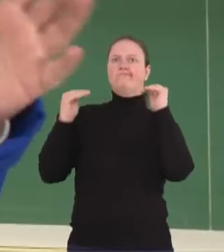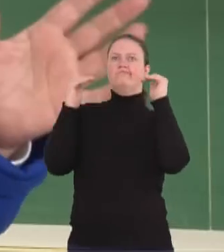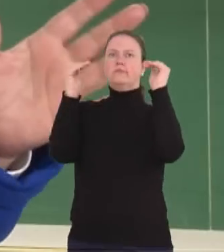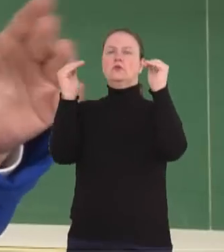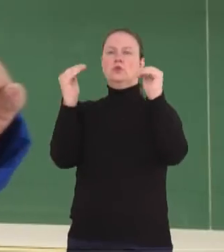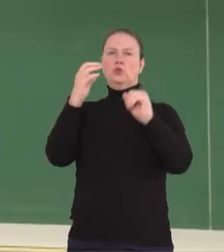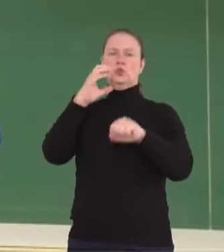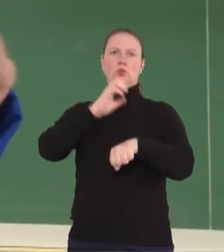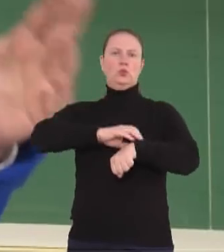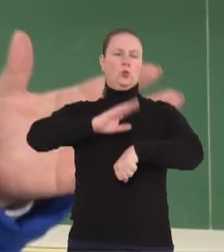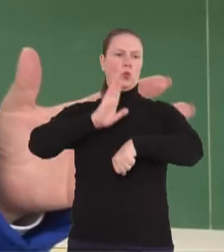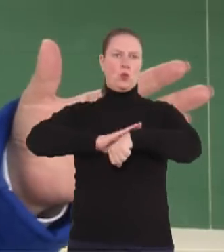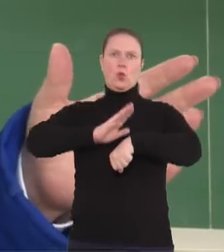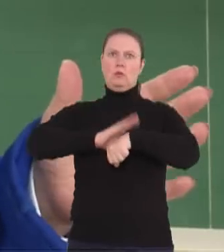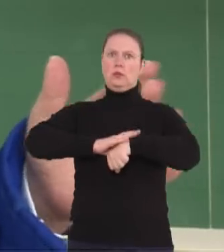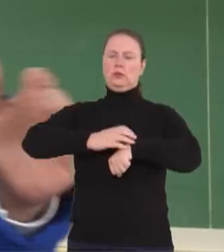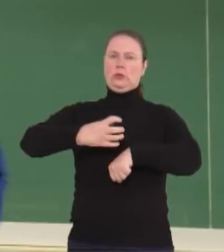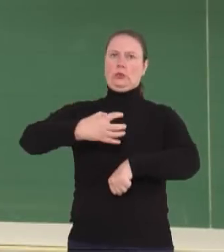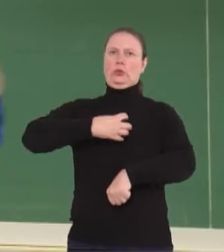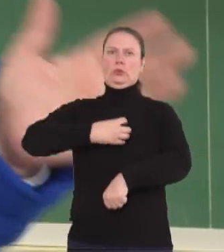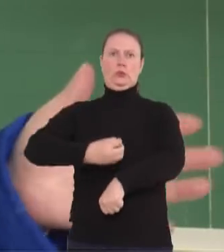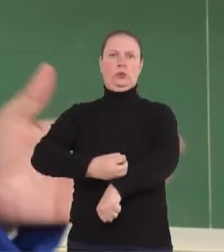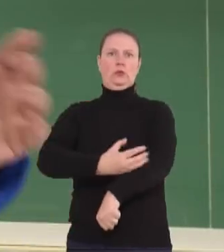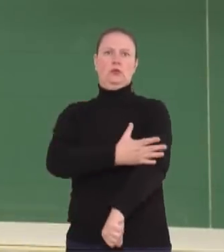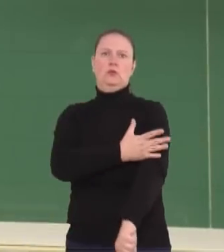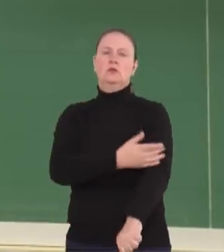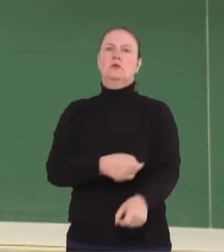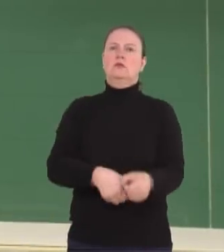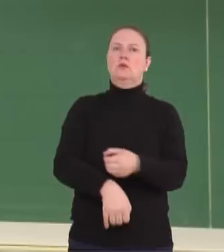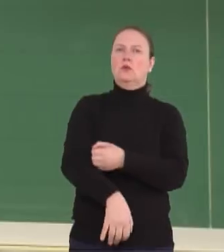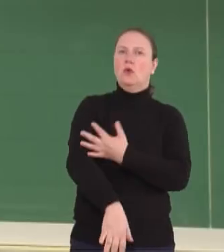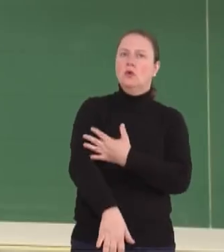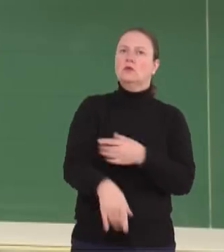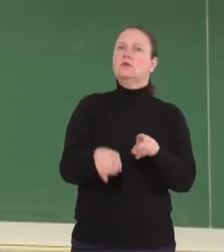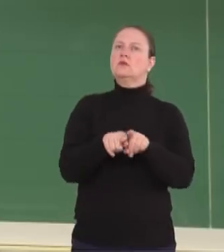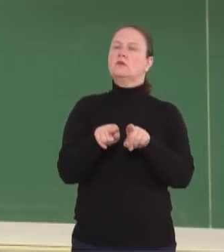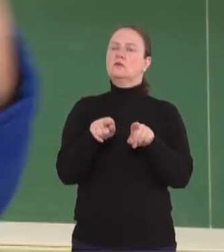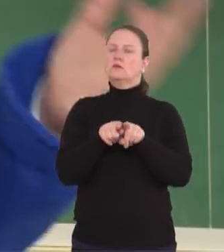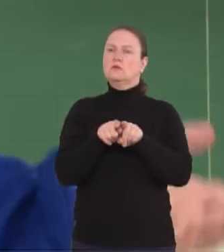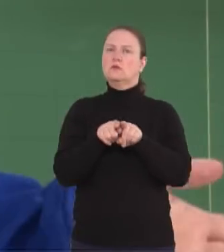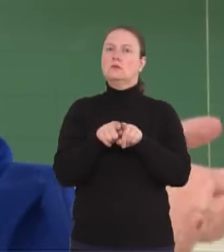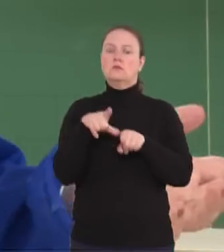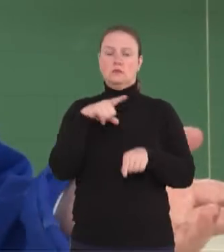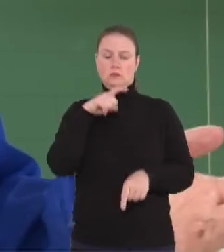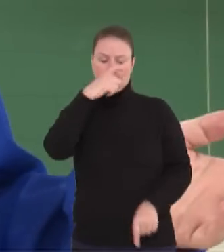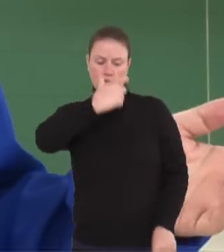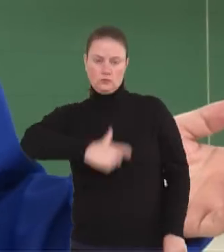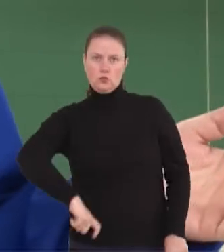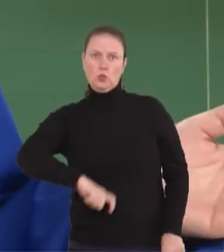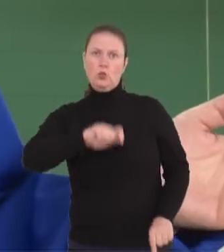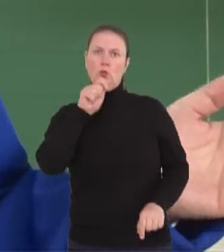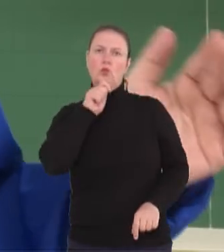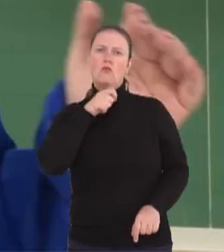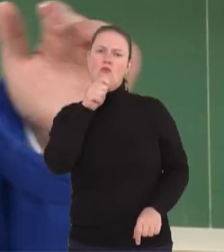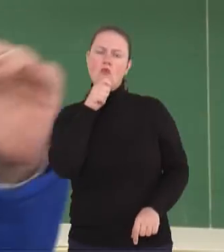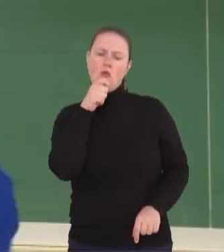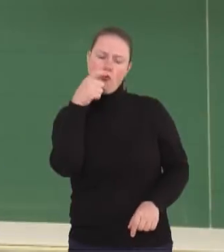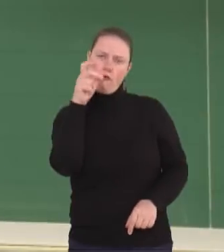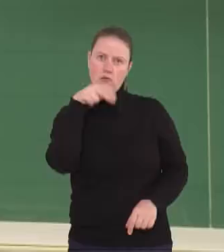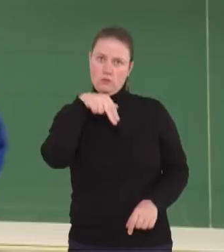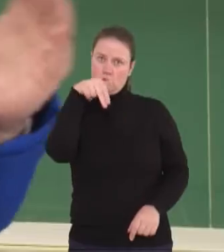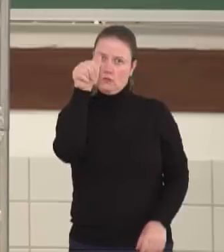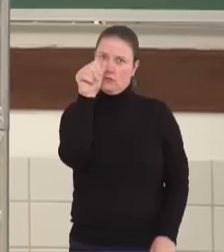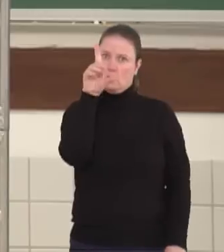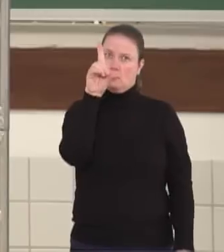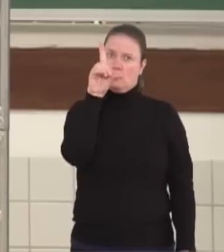maior tensão ou maior emoção dentro da narrativa. Tem que ter a voz do narrador, né, nós trabalhamos voz do narrador em